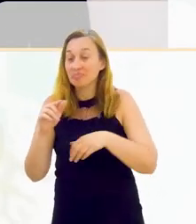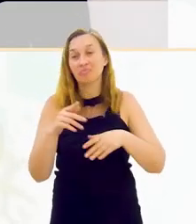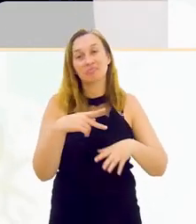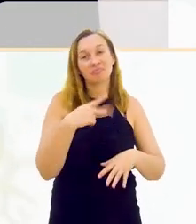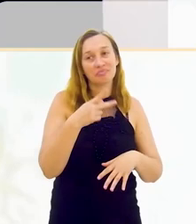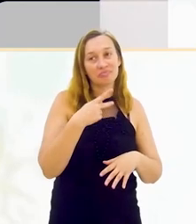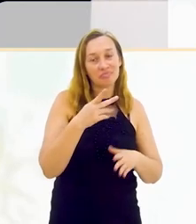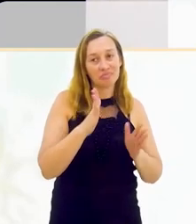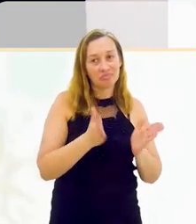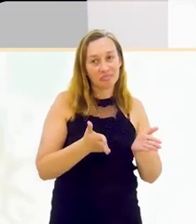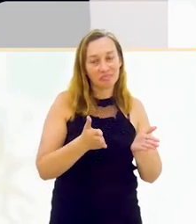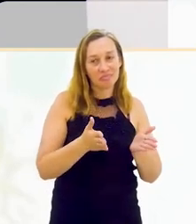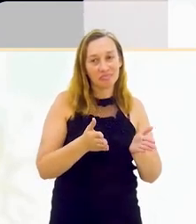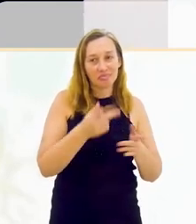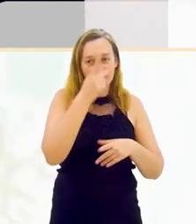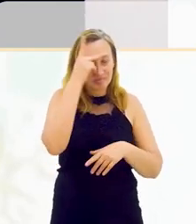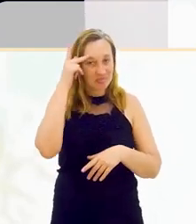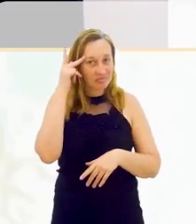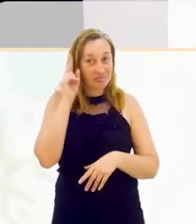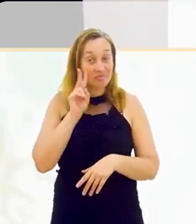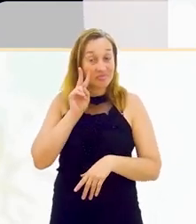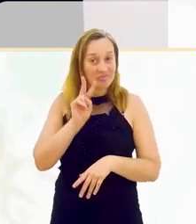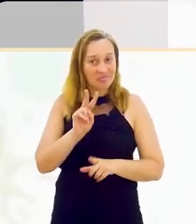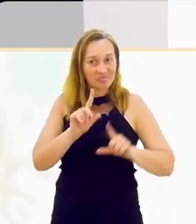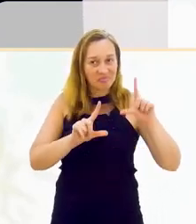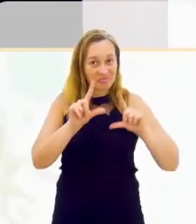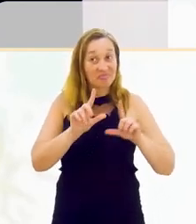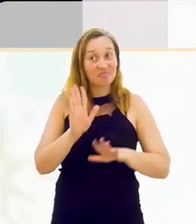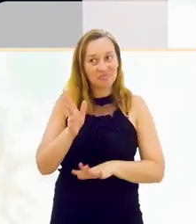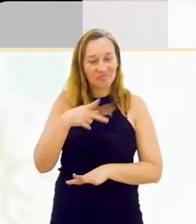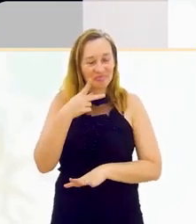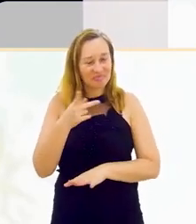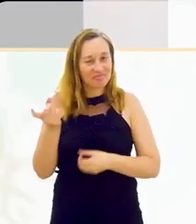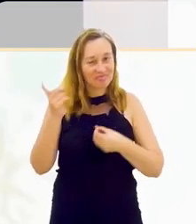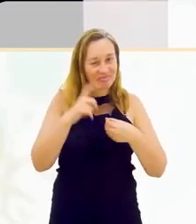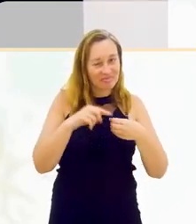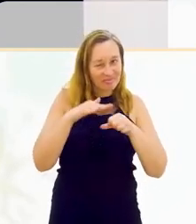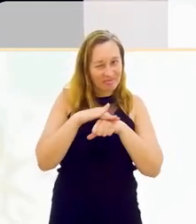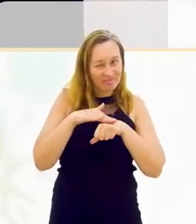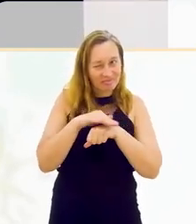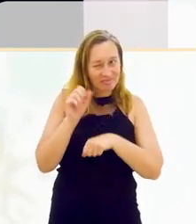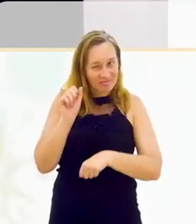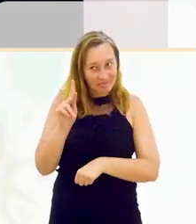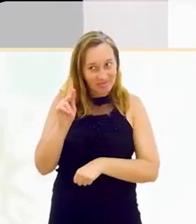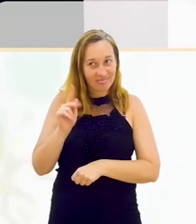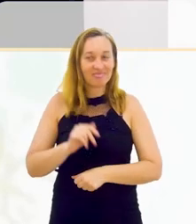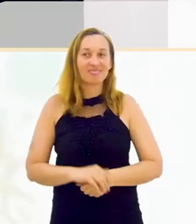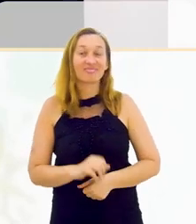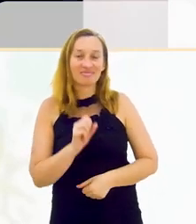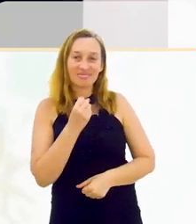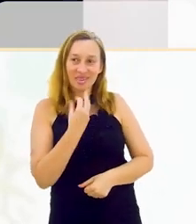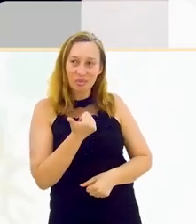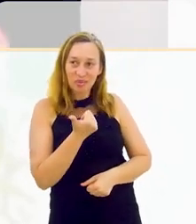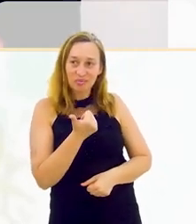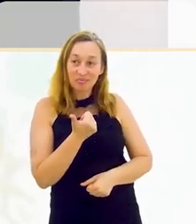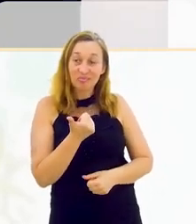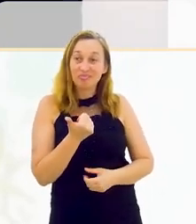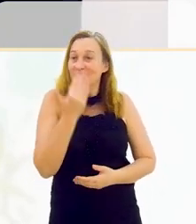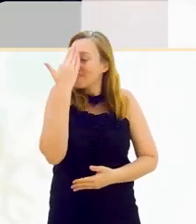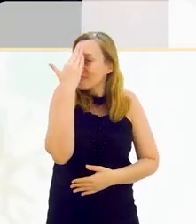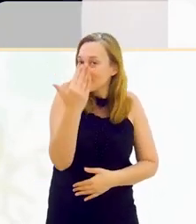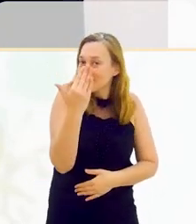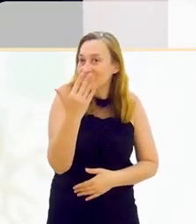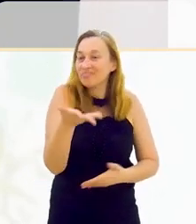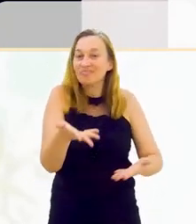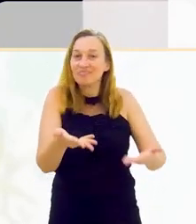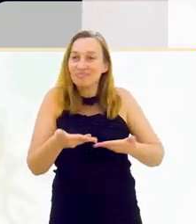vou me despedir do meu público divino, que eu já te falei, e volto para a gente conversar, tá bom? Tá bom, eu te